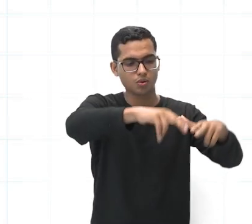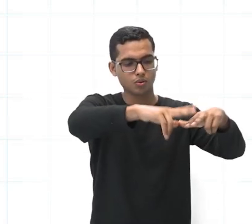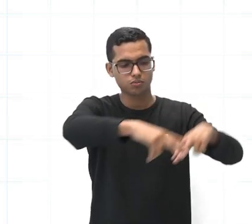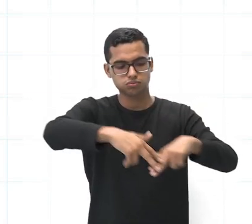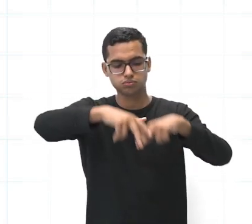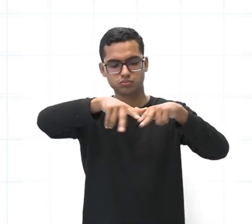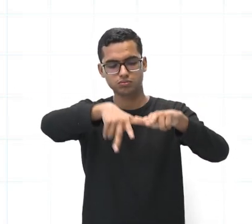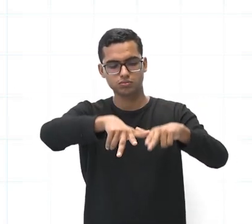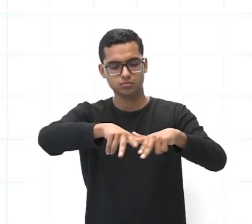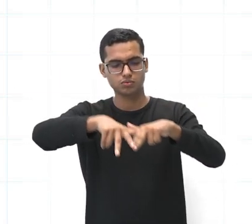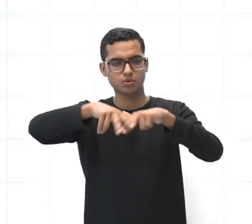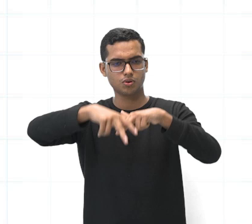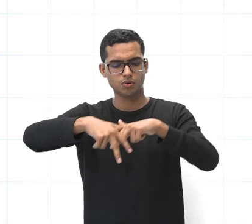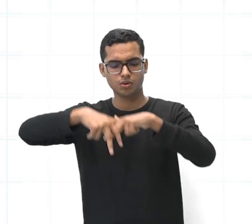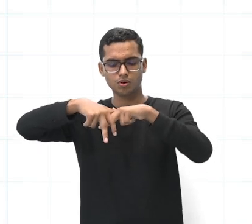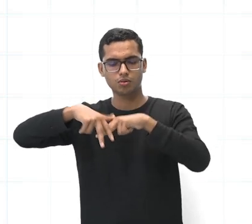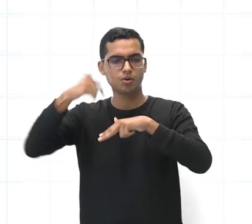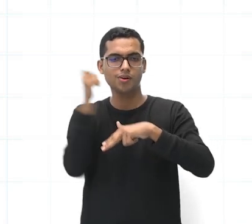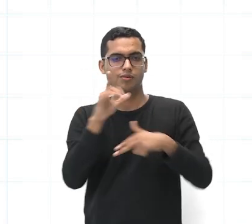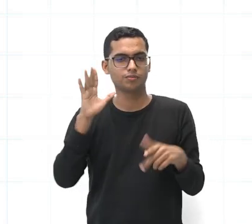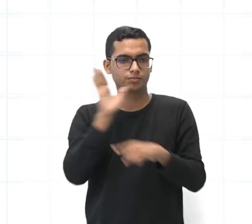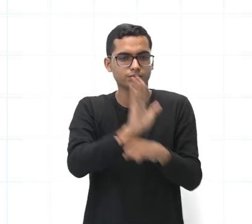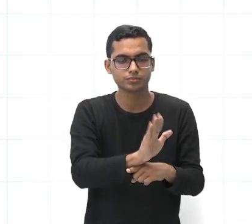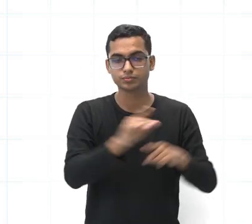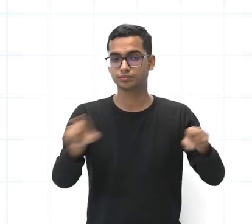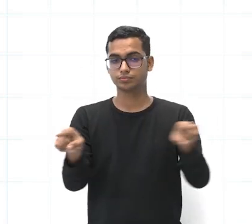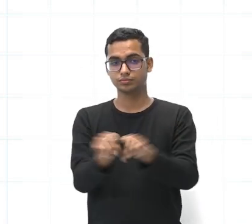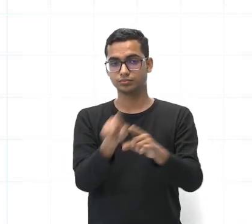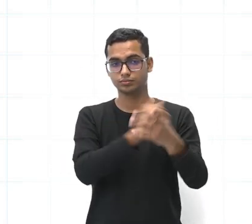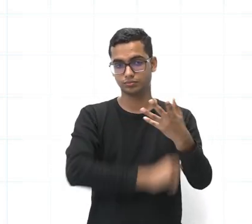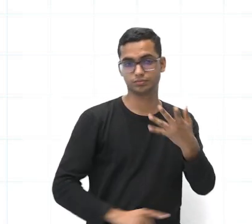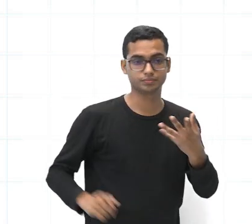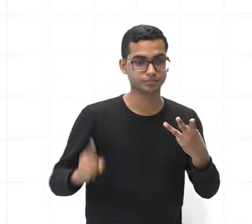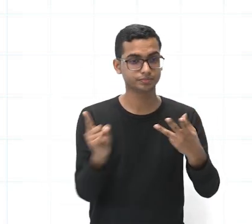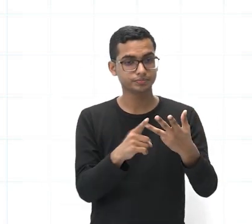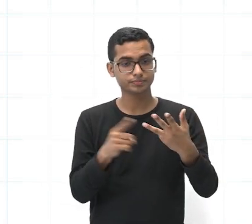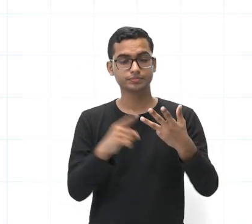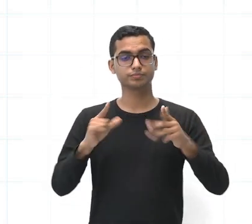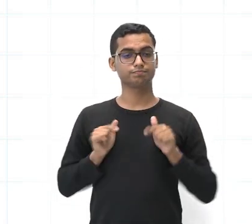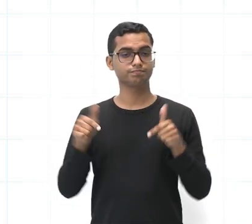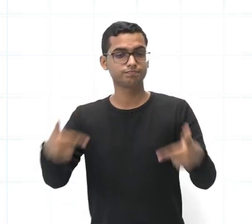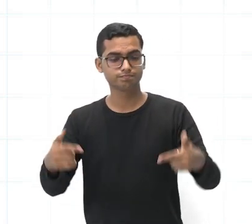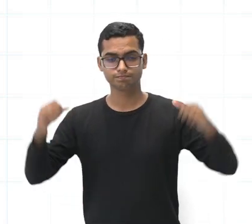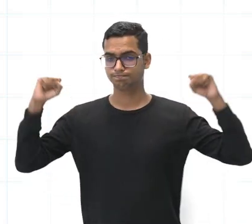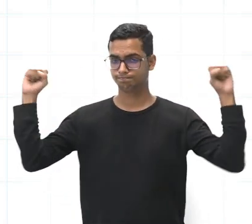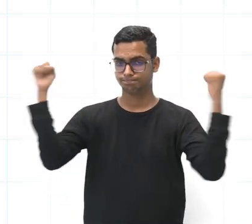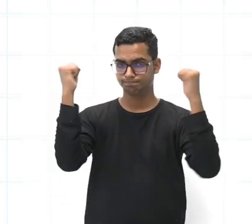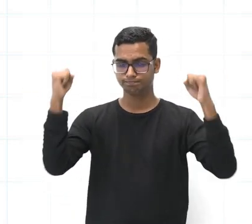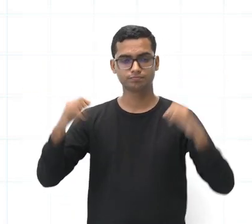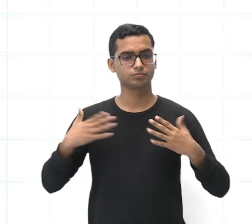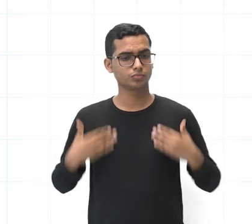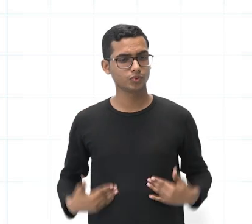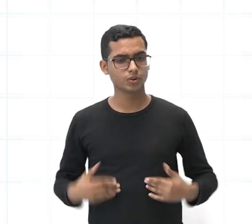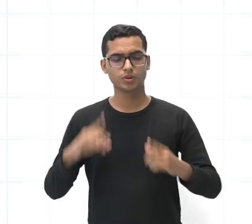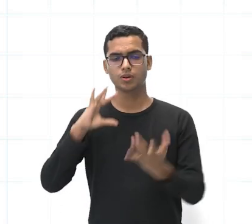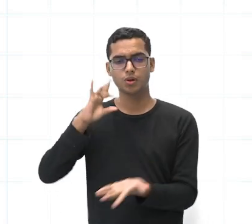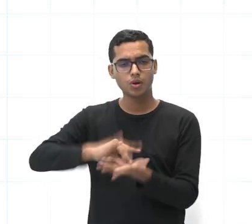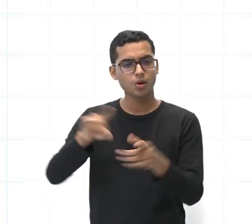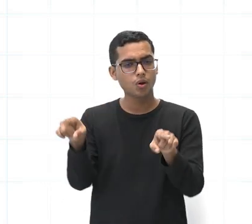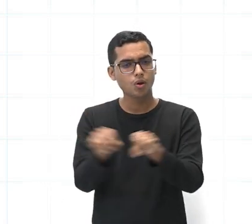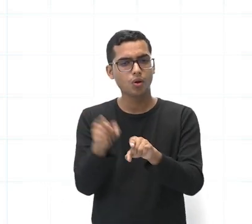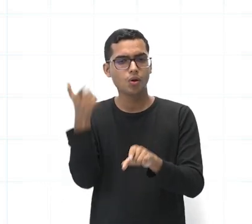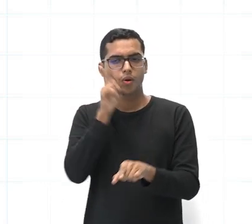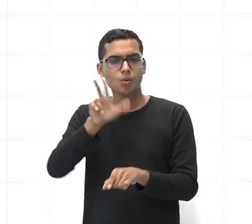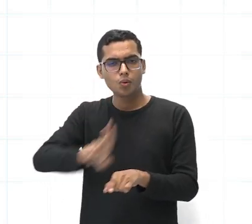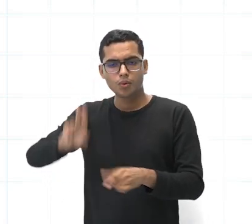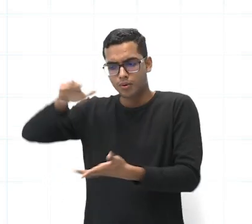atividade física. Hoje, a gente sabe que nós temos várias possibilidades de nos movimentarmos através da